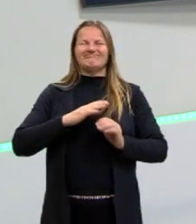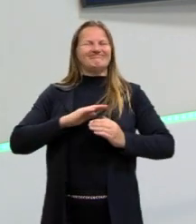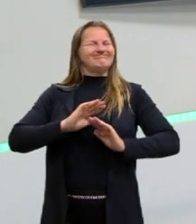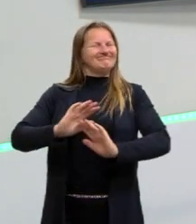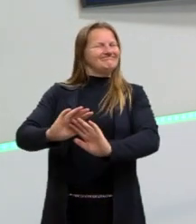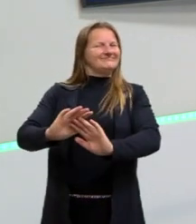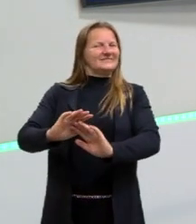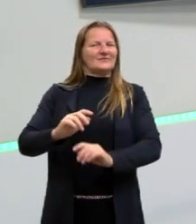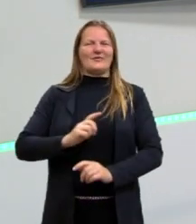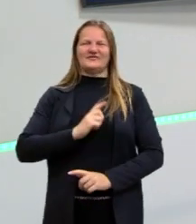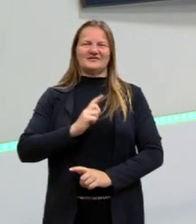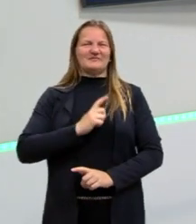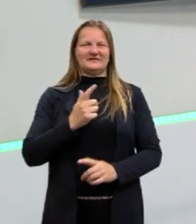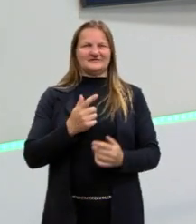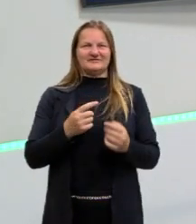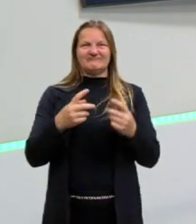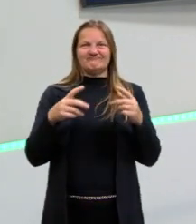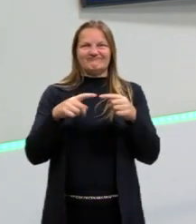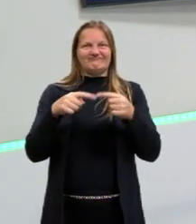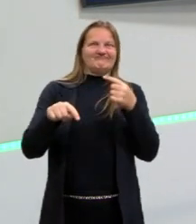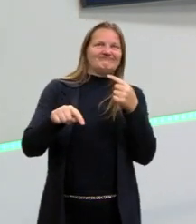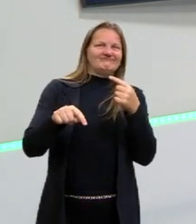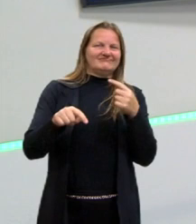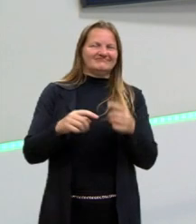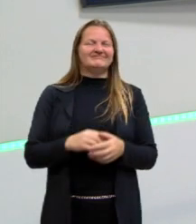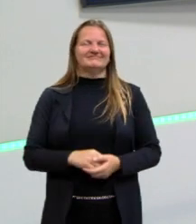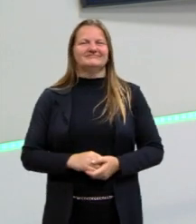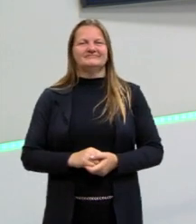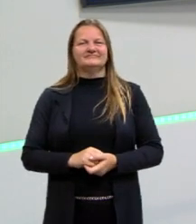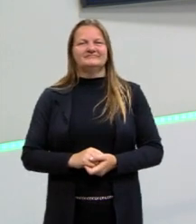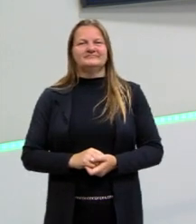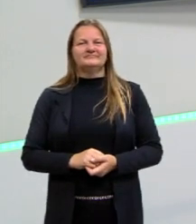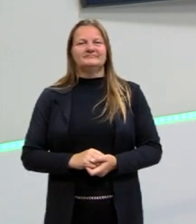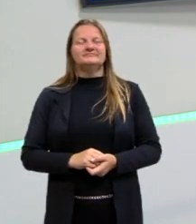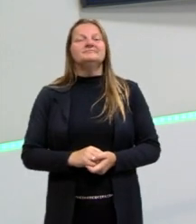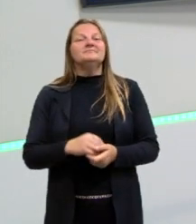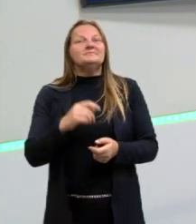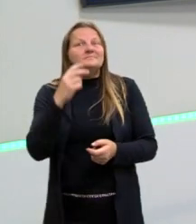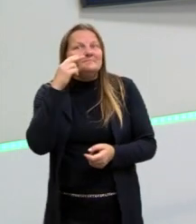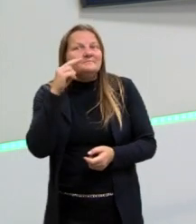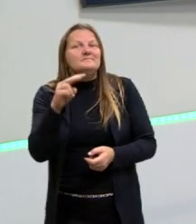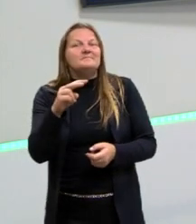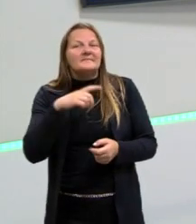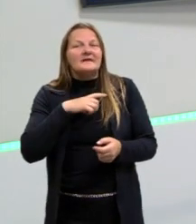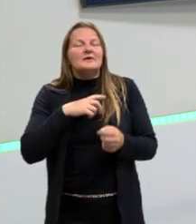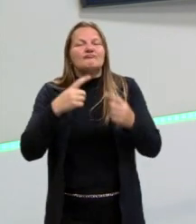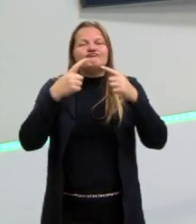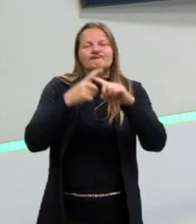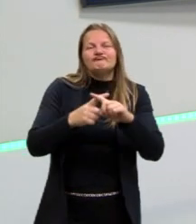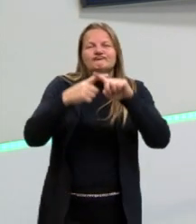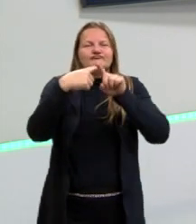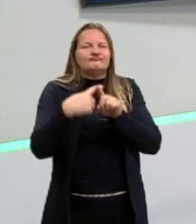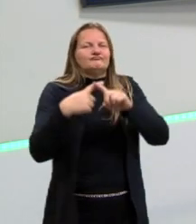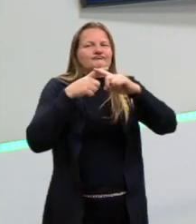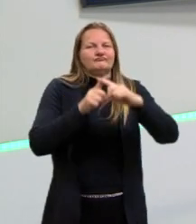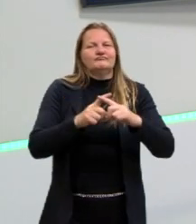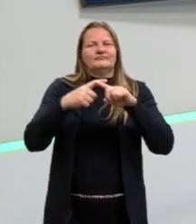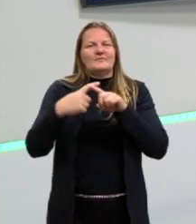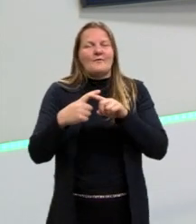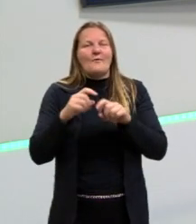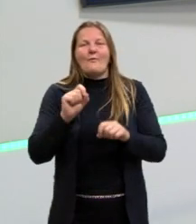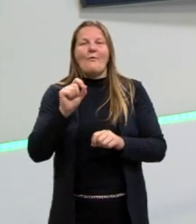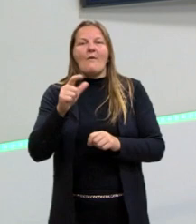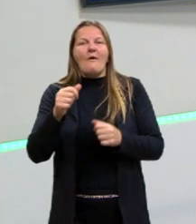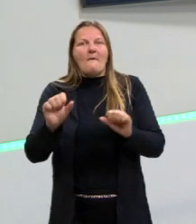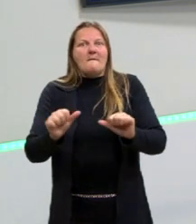textuais também não gosta de trabalhar com a gramática. E a gente vive aí numa eterna disputa de qual seria